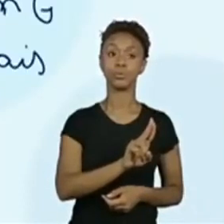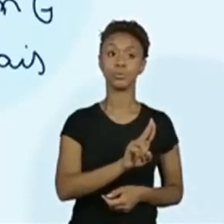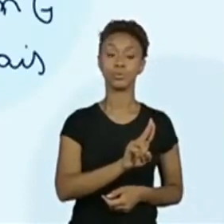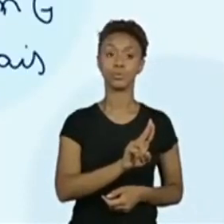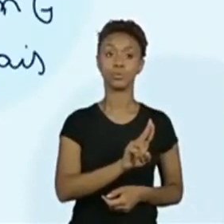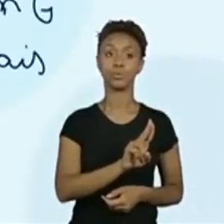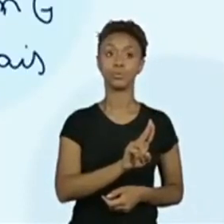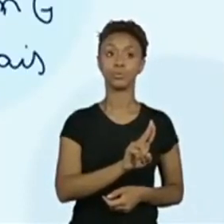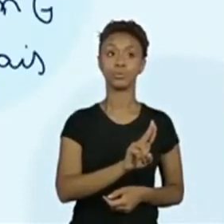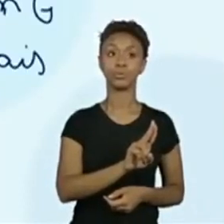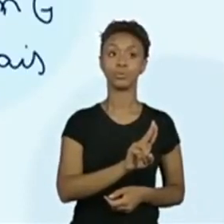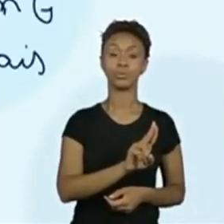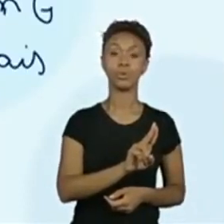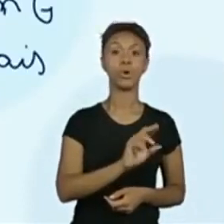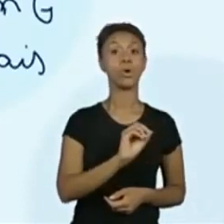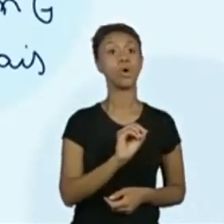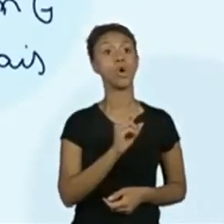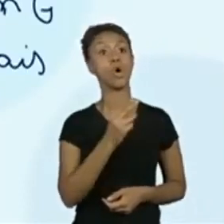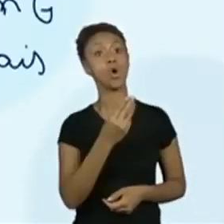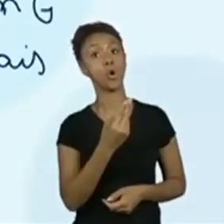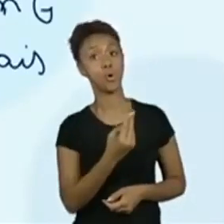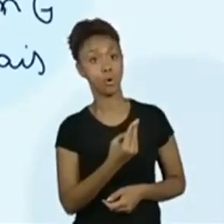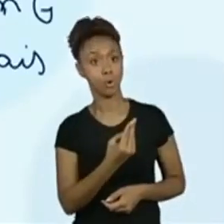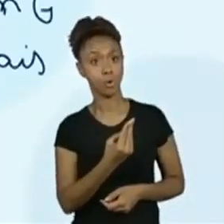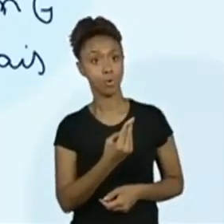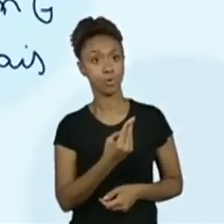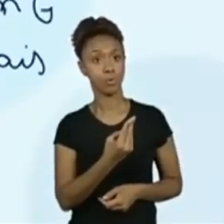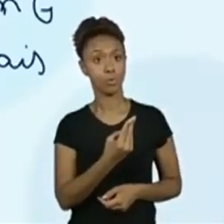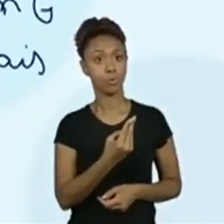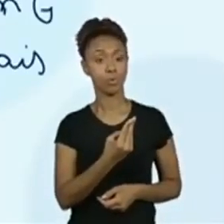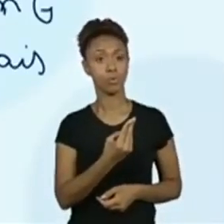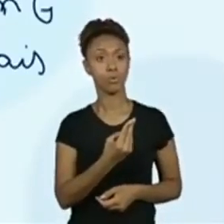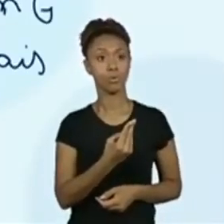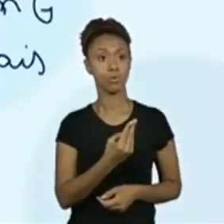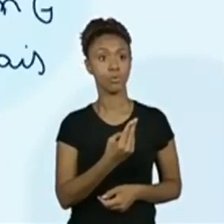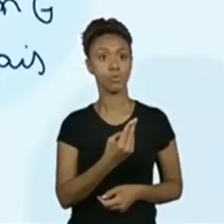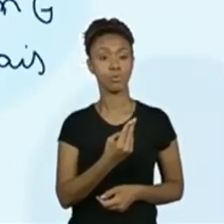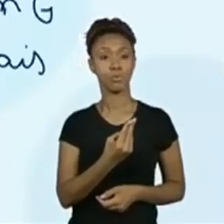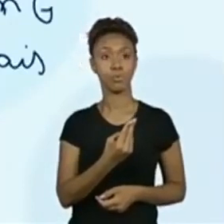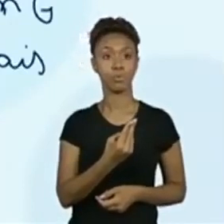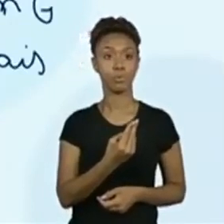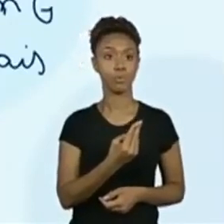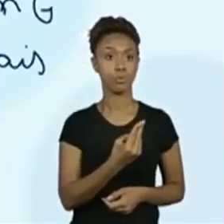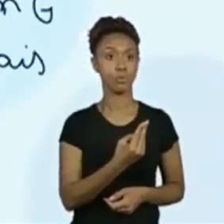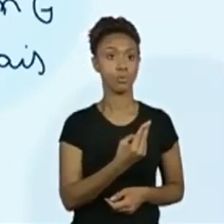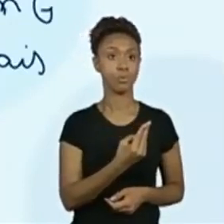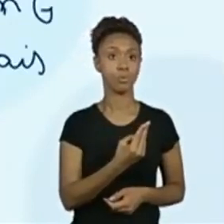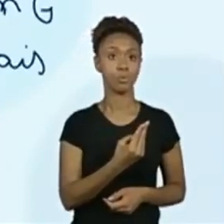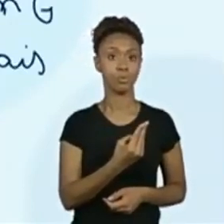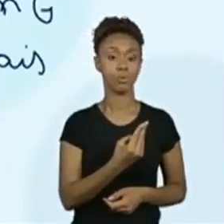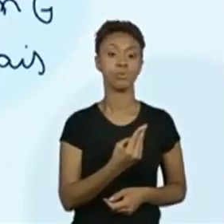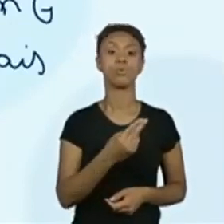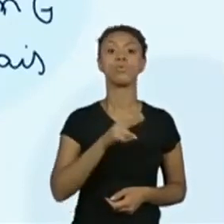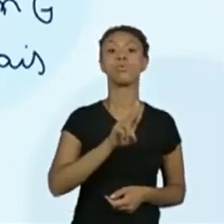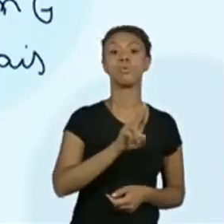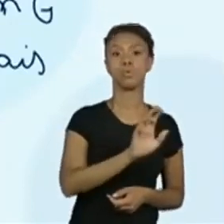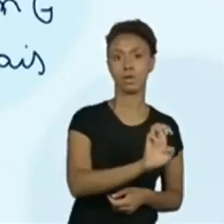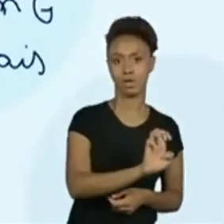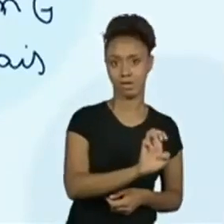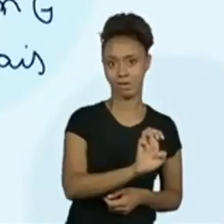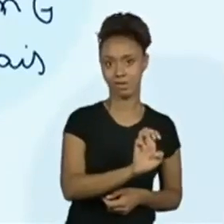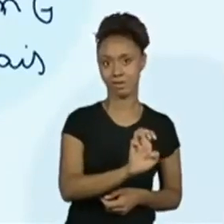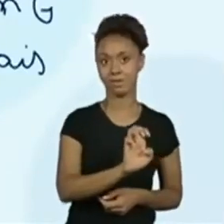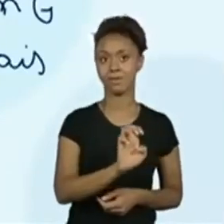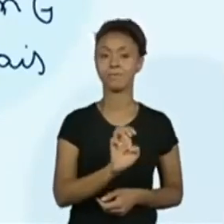Ou. Por. Ou por. U. E. U. E no alguém, né?